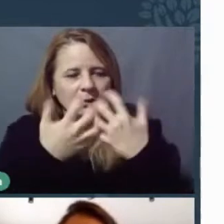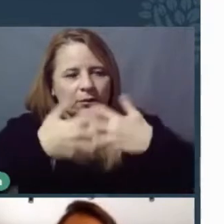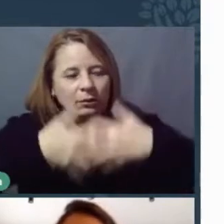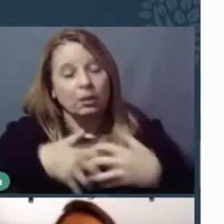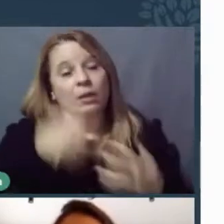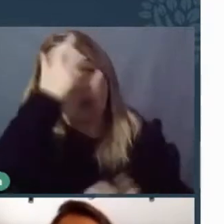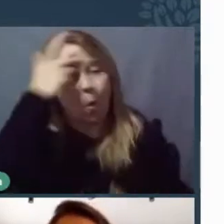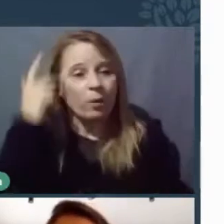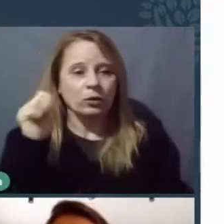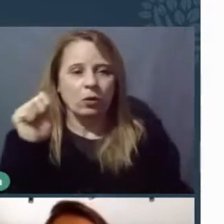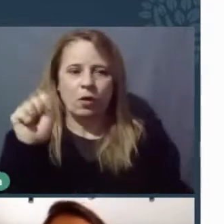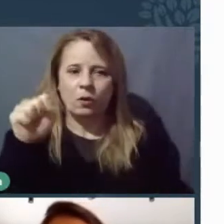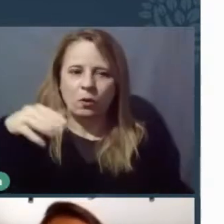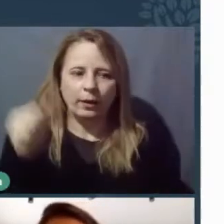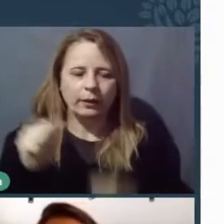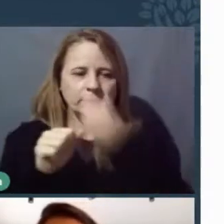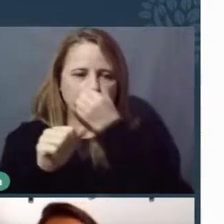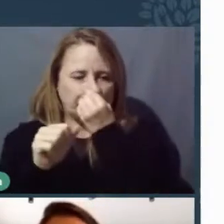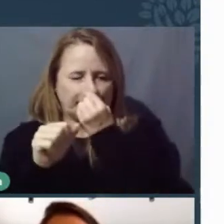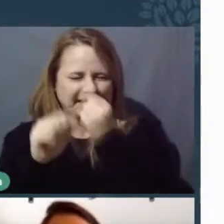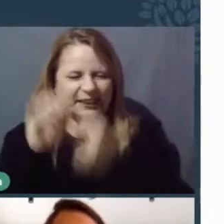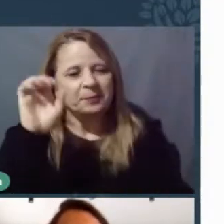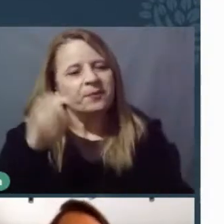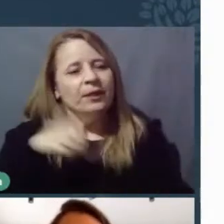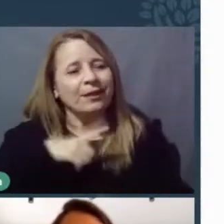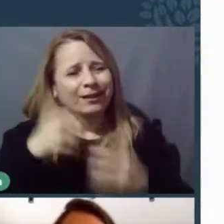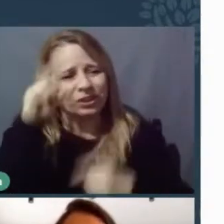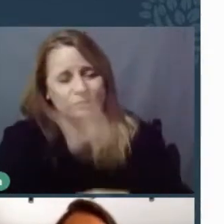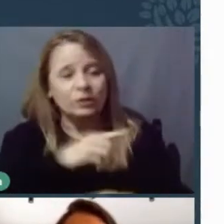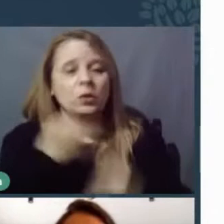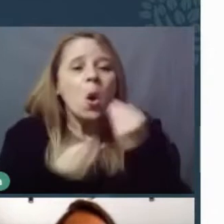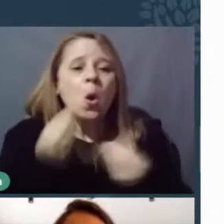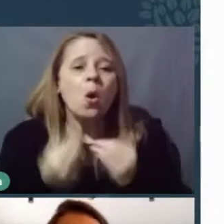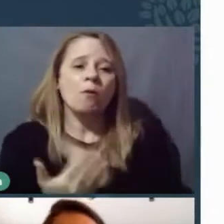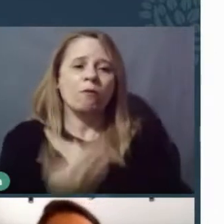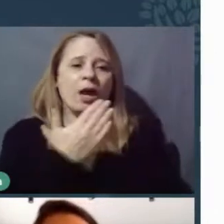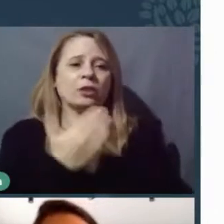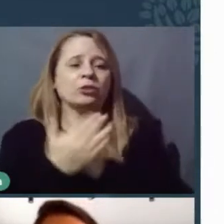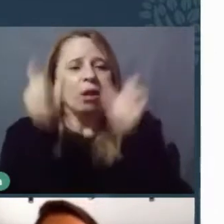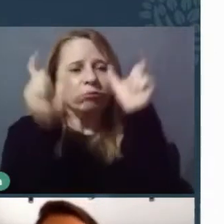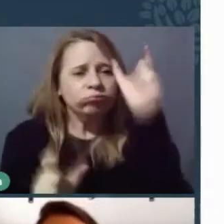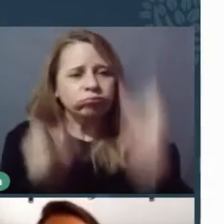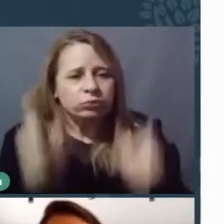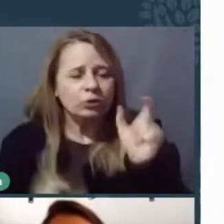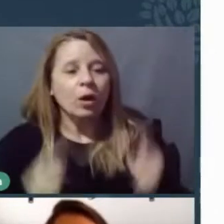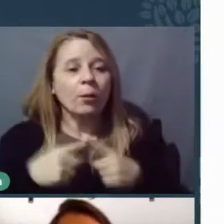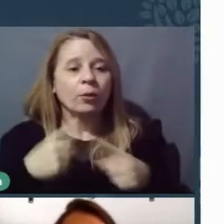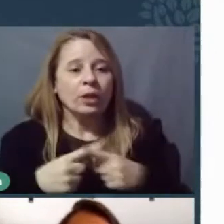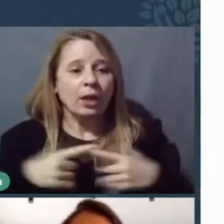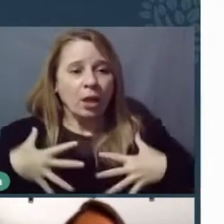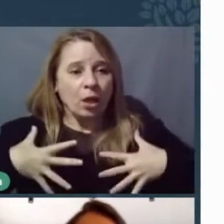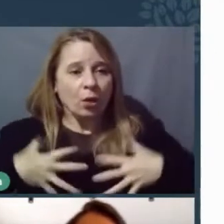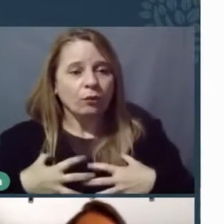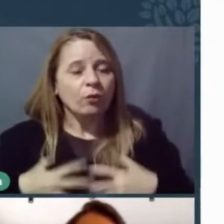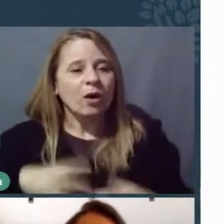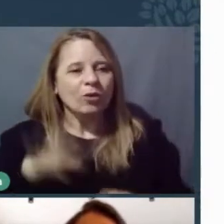asma, que tem complicações aqui no sistema respiratório, como que o exercício pode beneficiar, já que o pulmão tem uma inflamação crônica?